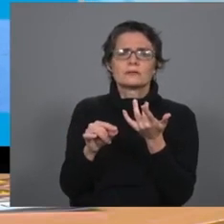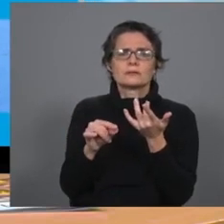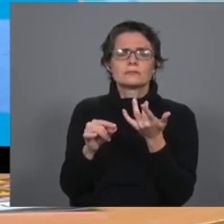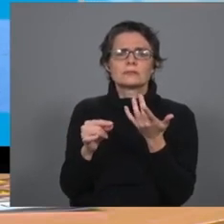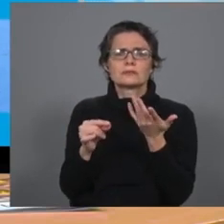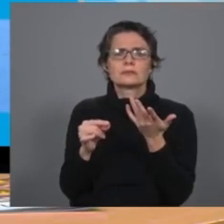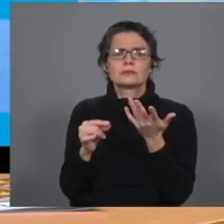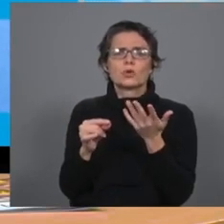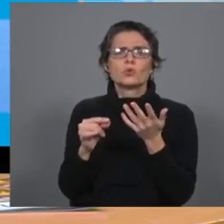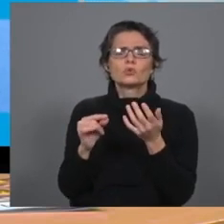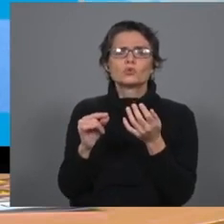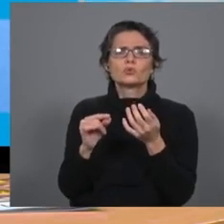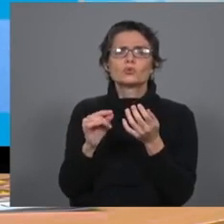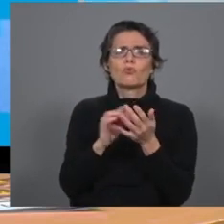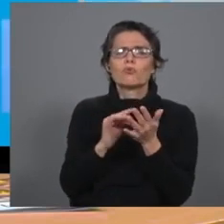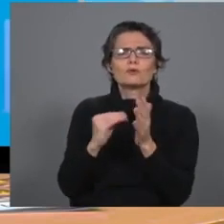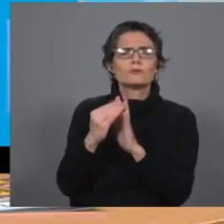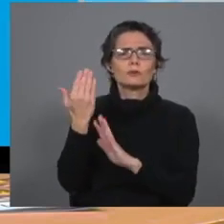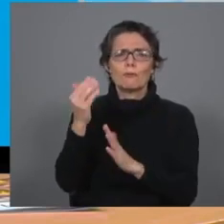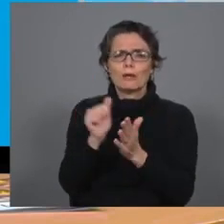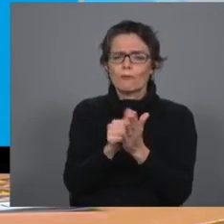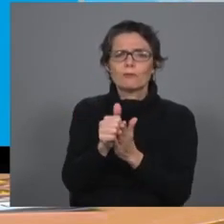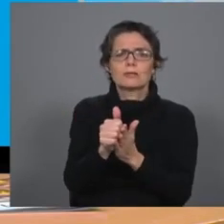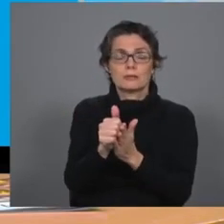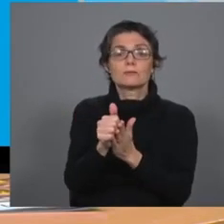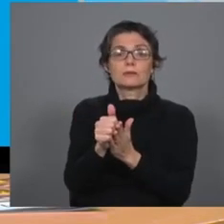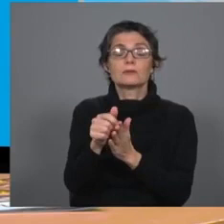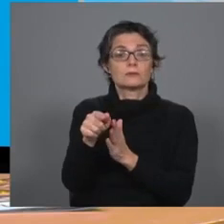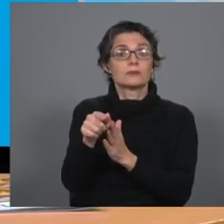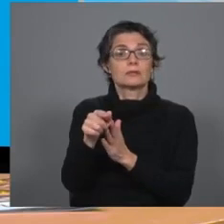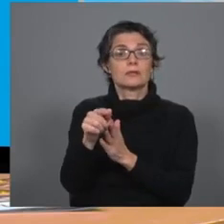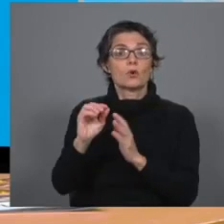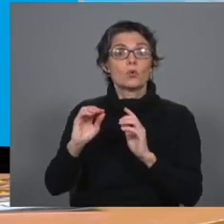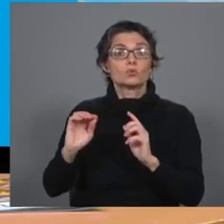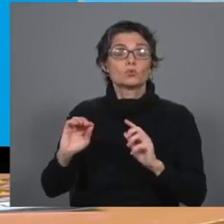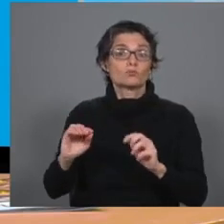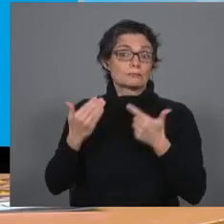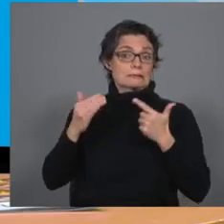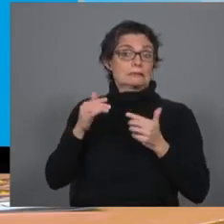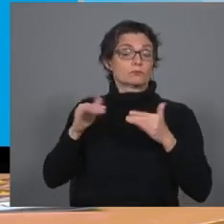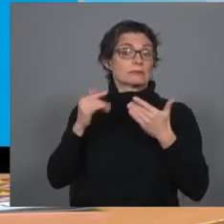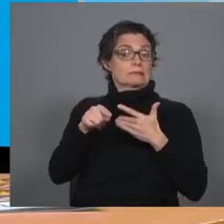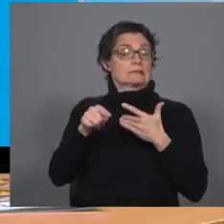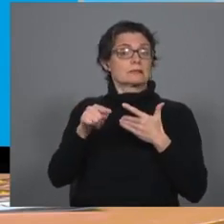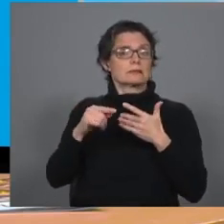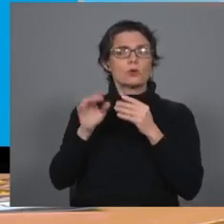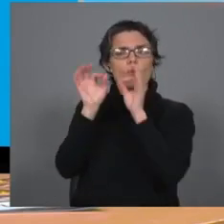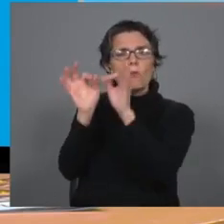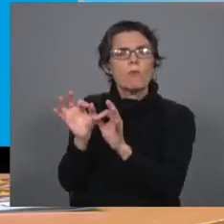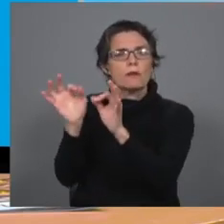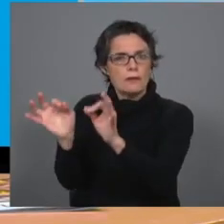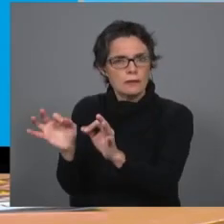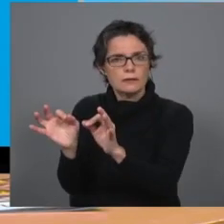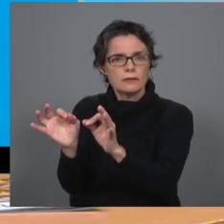do primeiro livro da Bíblia, do Gênesis, de cuidar a criação, como nós sabemos, é também um cuidar do irmão, não é?